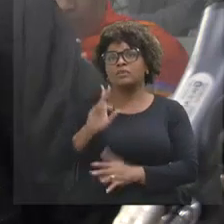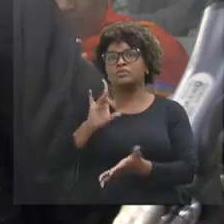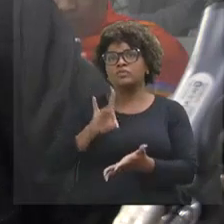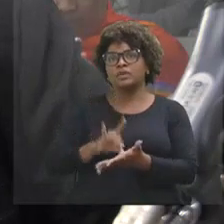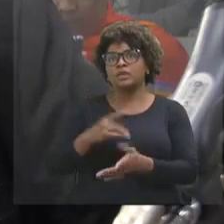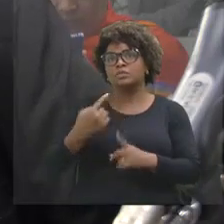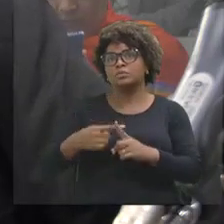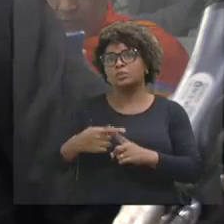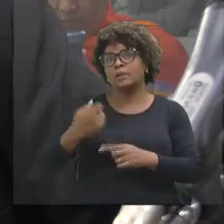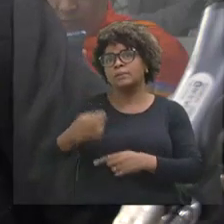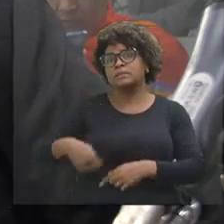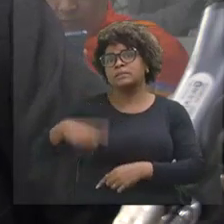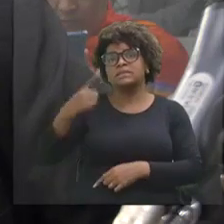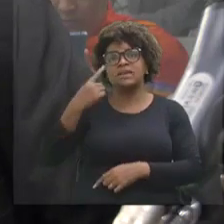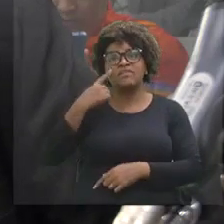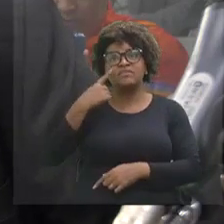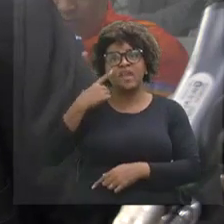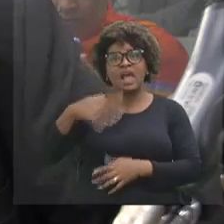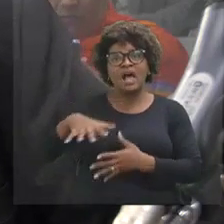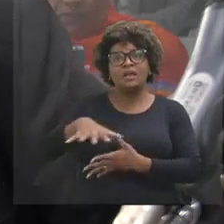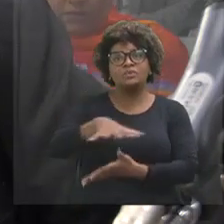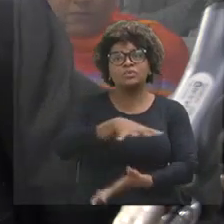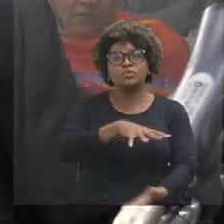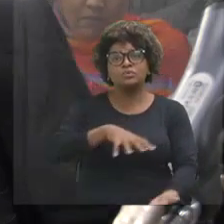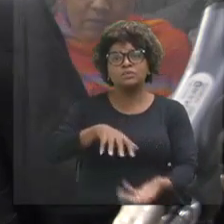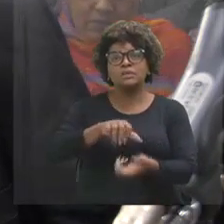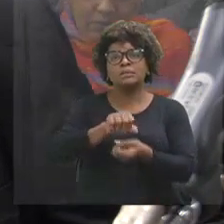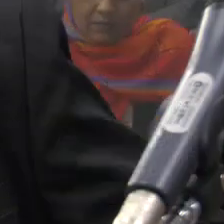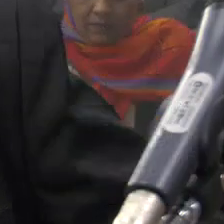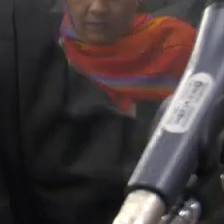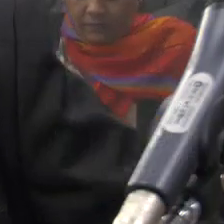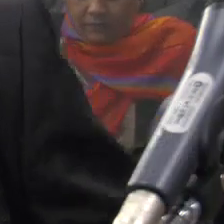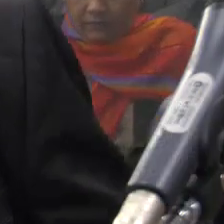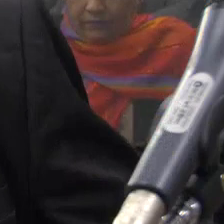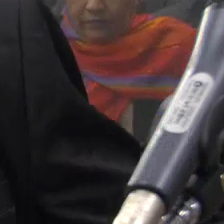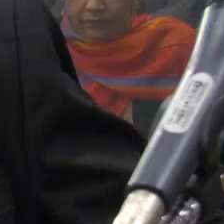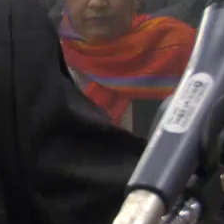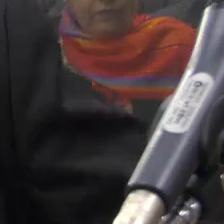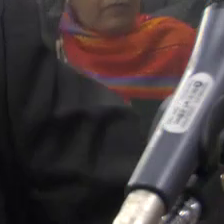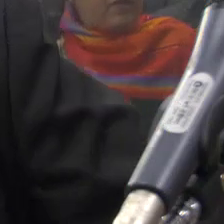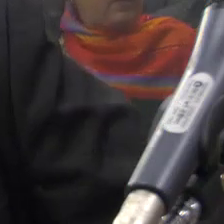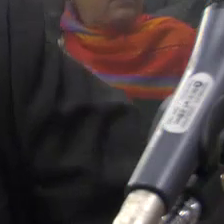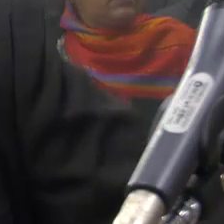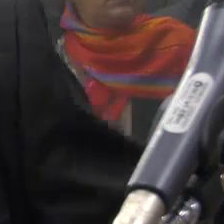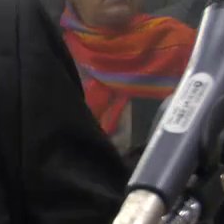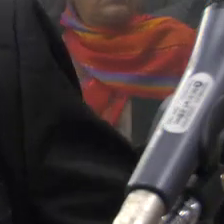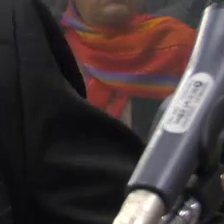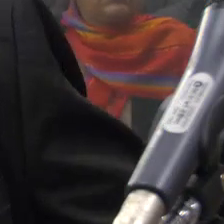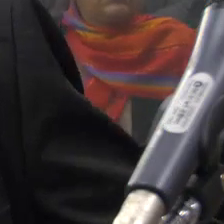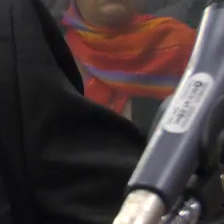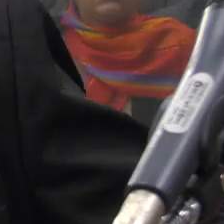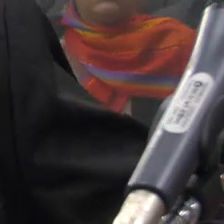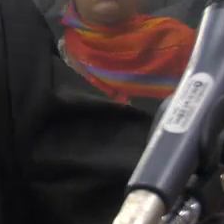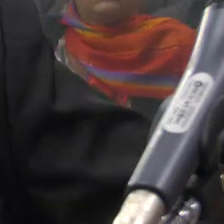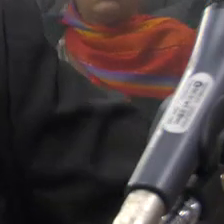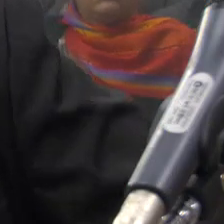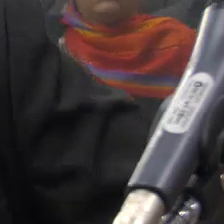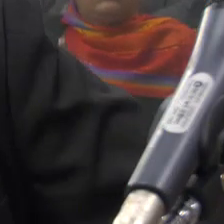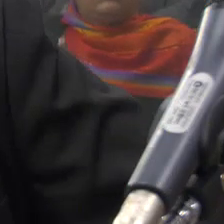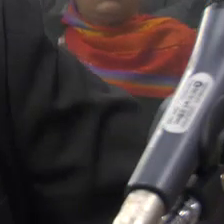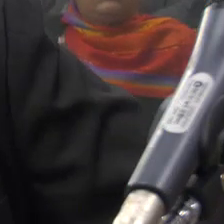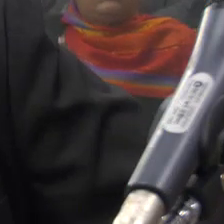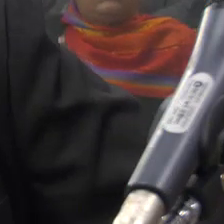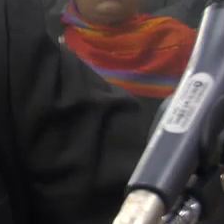na sustentabilidade do serviço dos hospitais como hoje o ex-secretado deixou bem claro doardo aqui